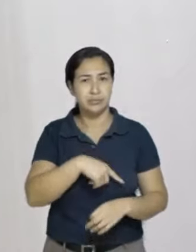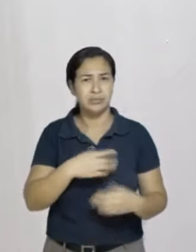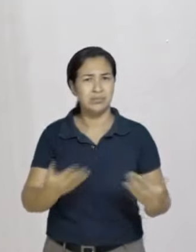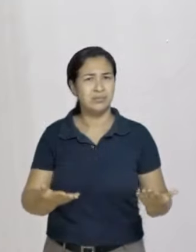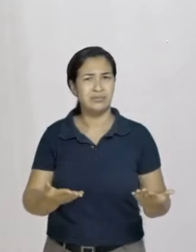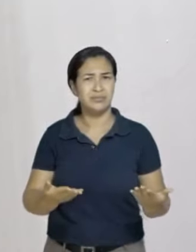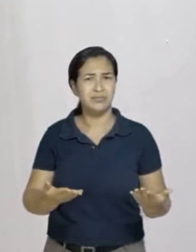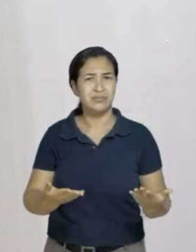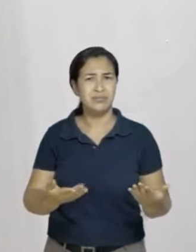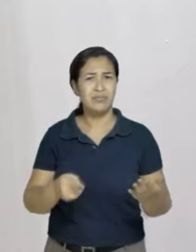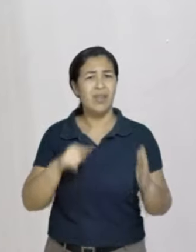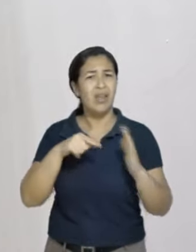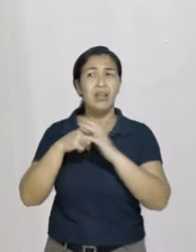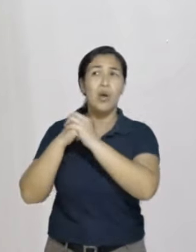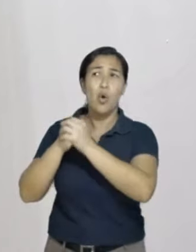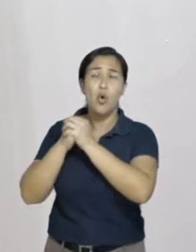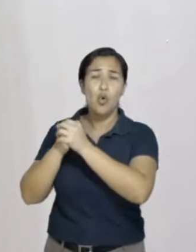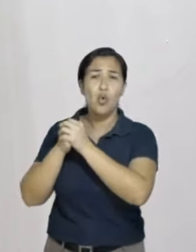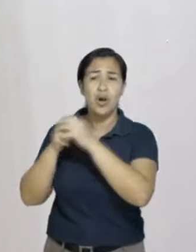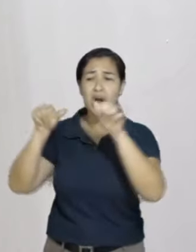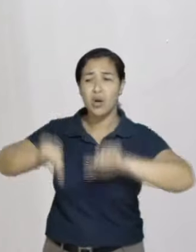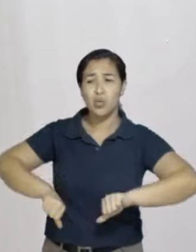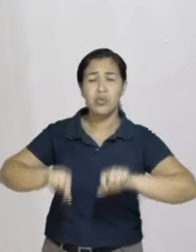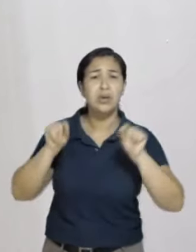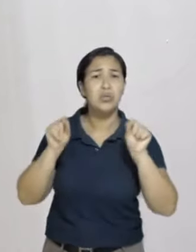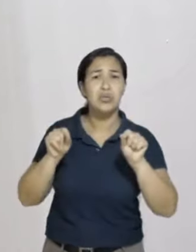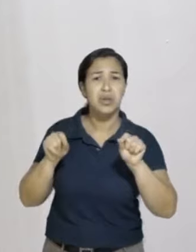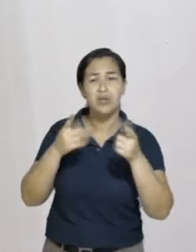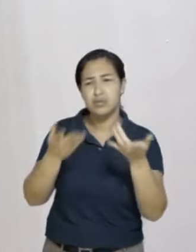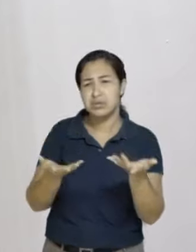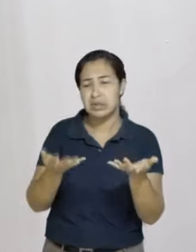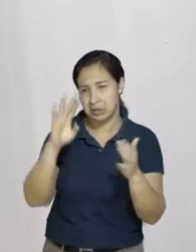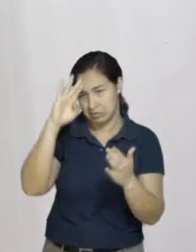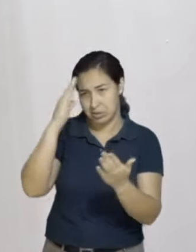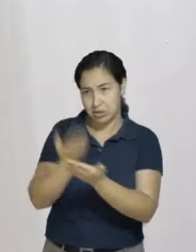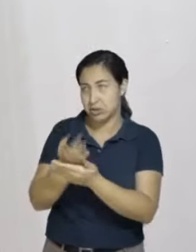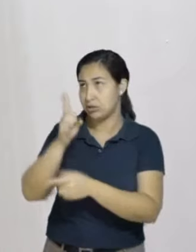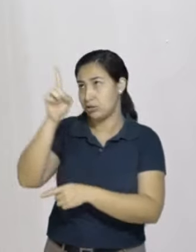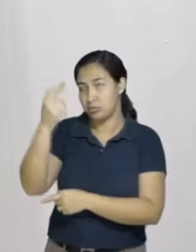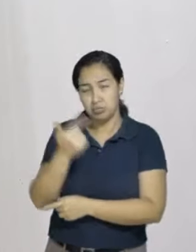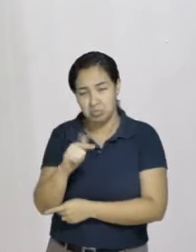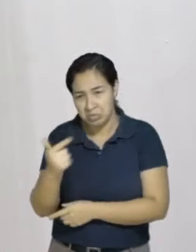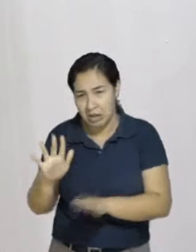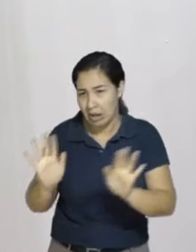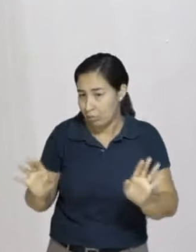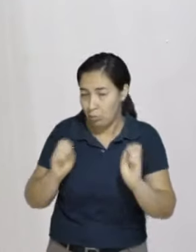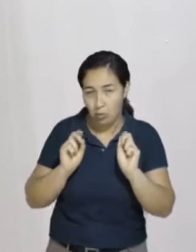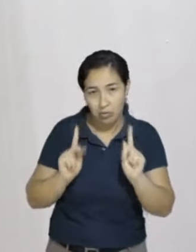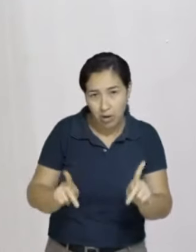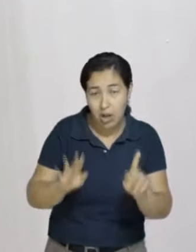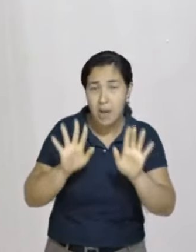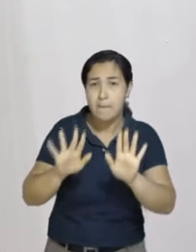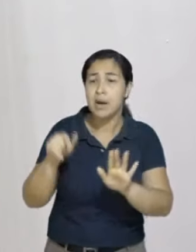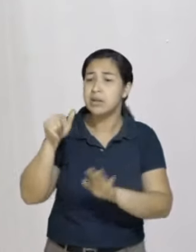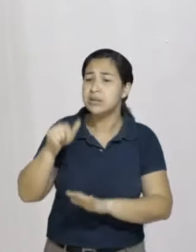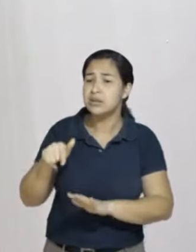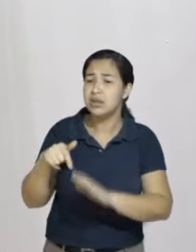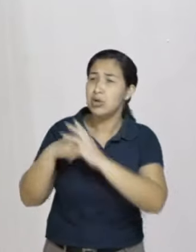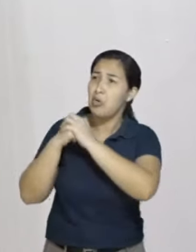malefício por mais que tu seja teu filho enfim que tipo de malefício esse tipo de oração